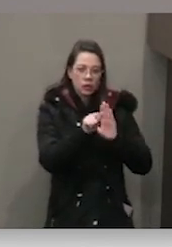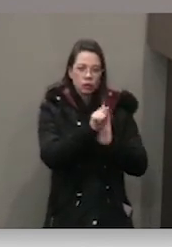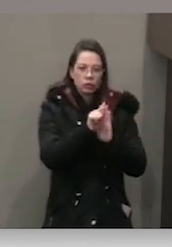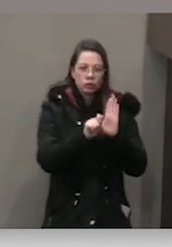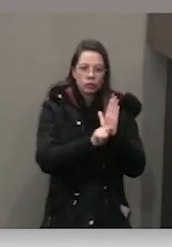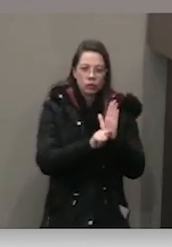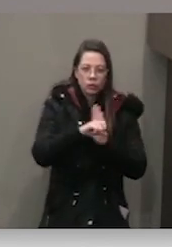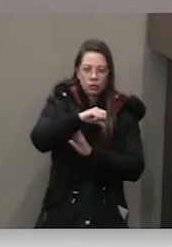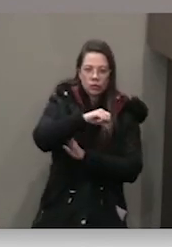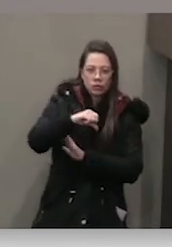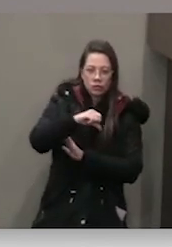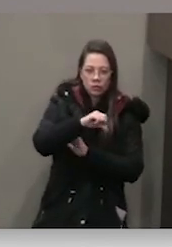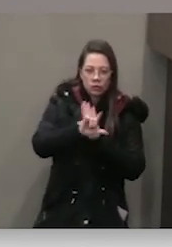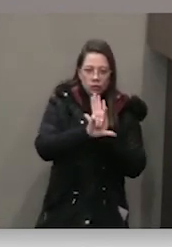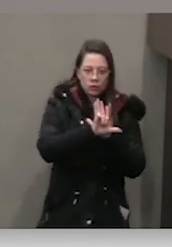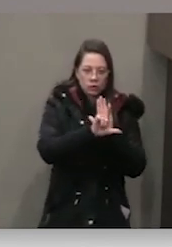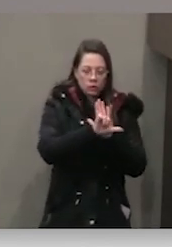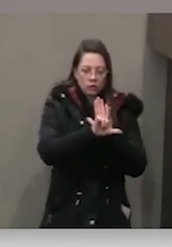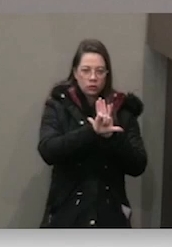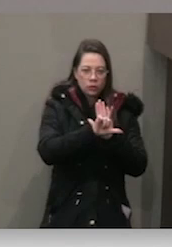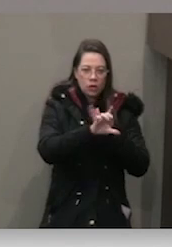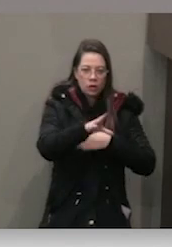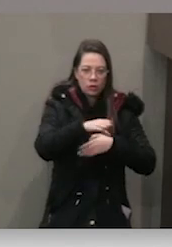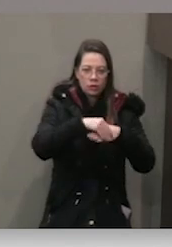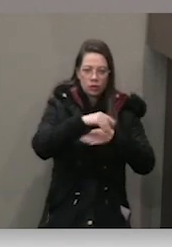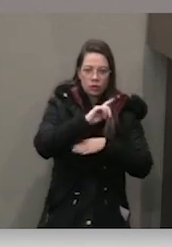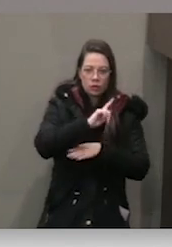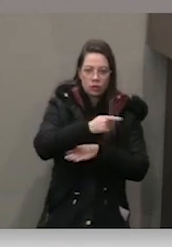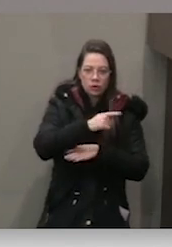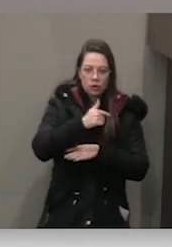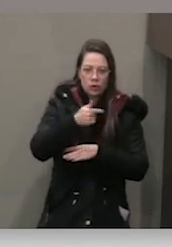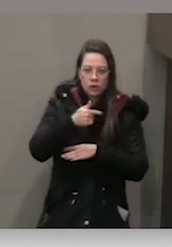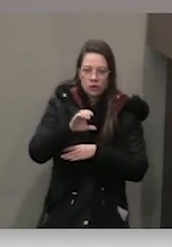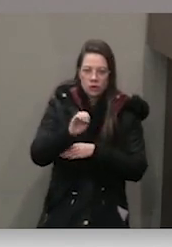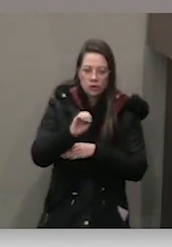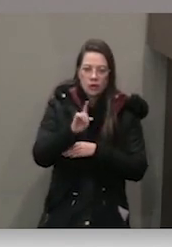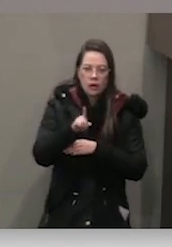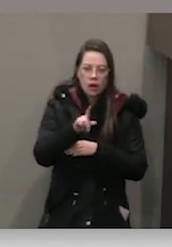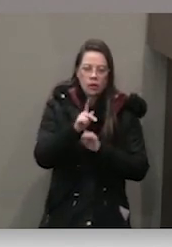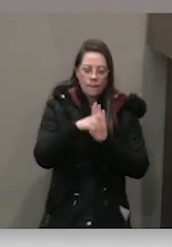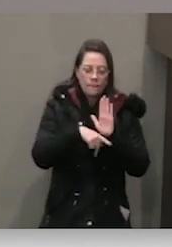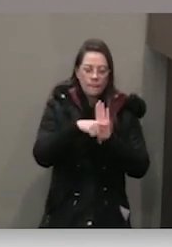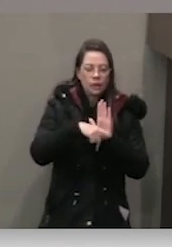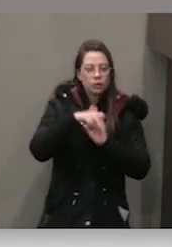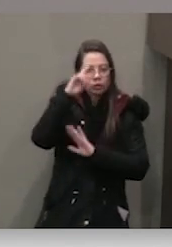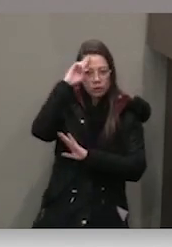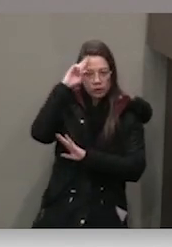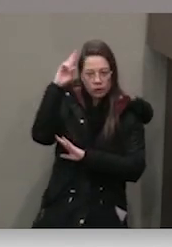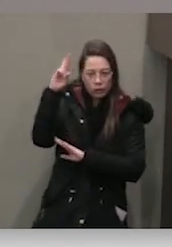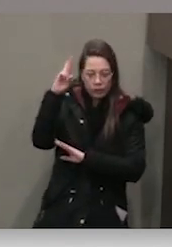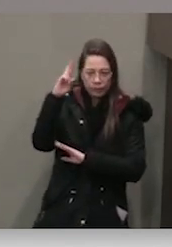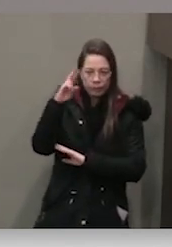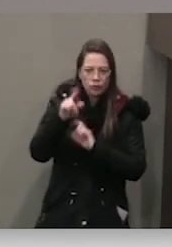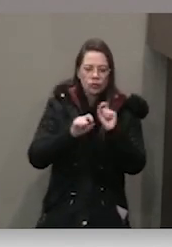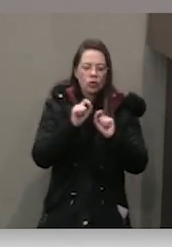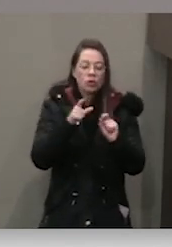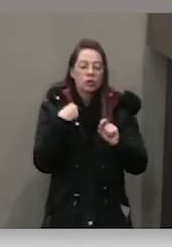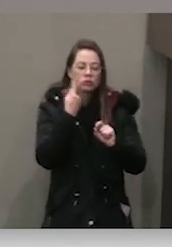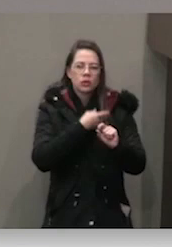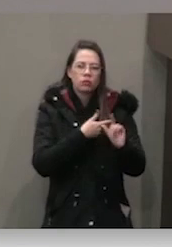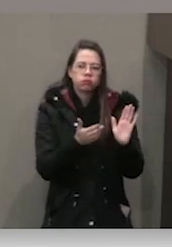artigo 99 da Lei Complementar 170, que é o plano diretor. O que nós